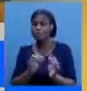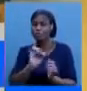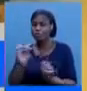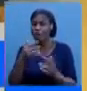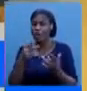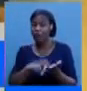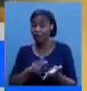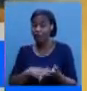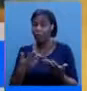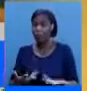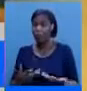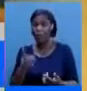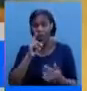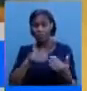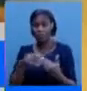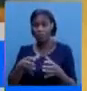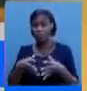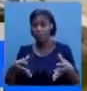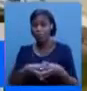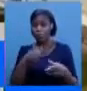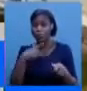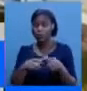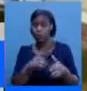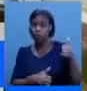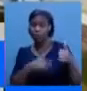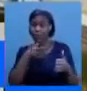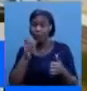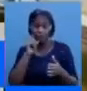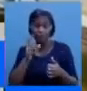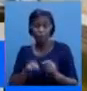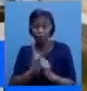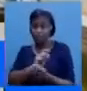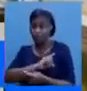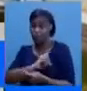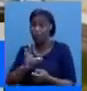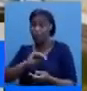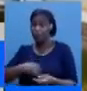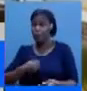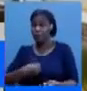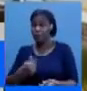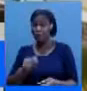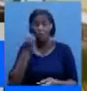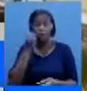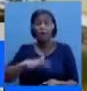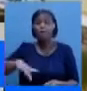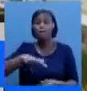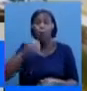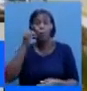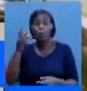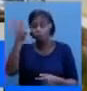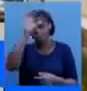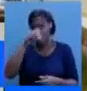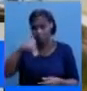atual. A líder do maior partido da oposição diz defender a privatização, mas está cada vez mais preocupada com a forma como o governo do